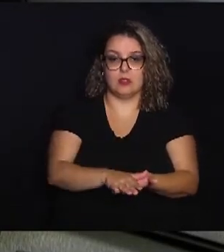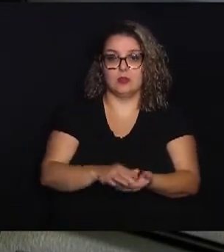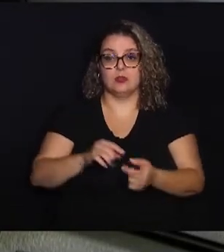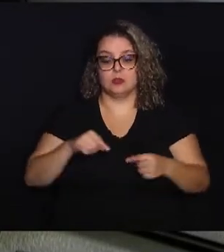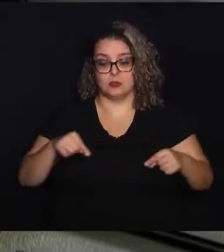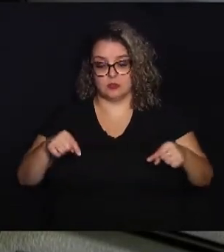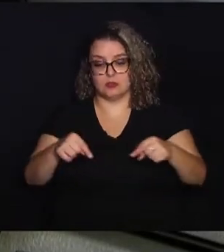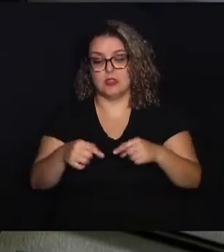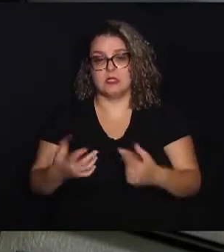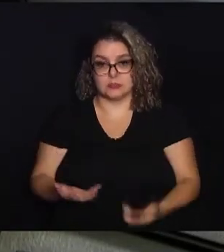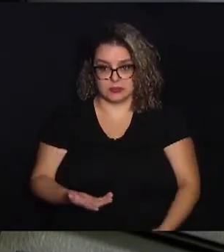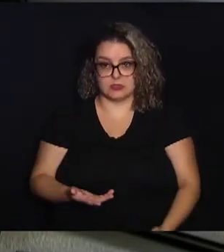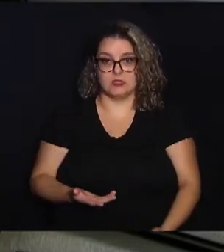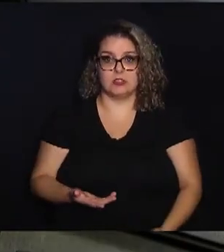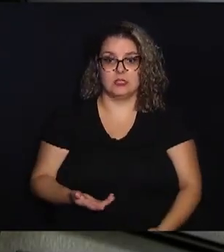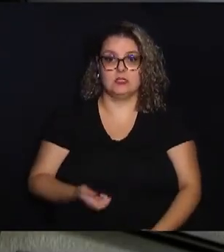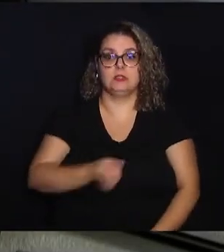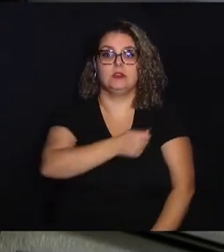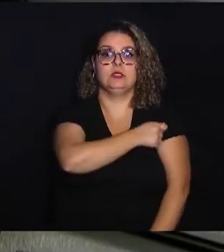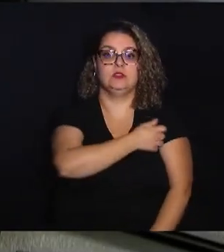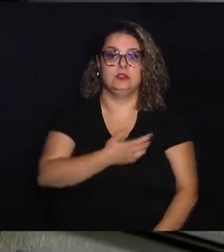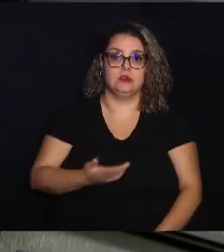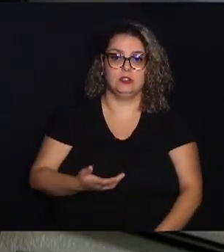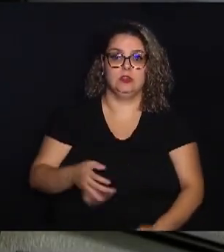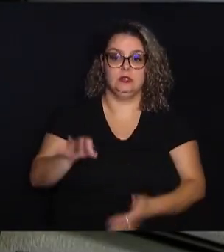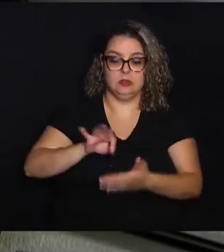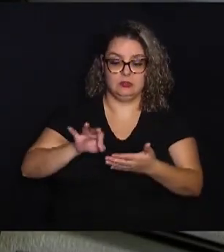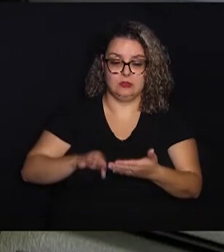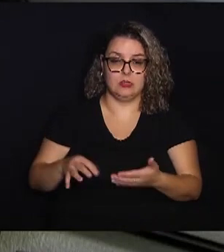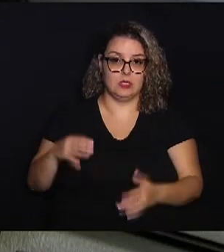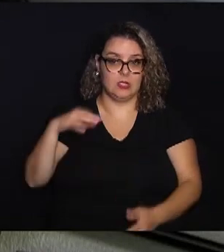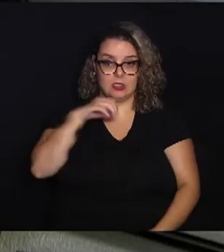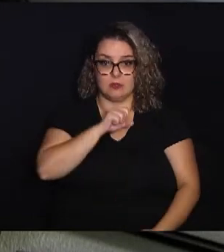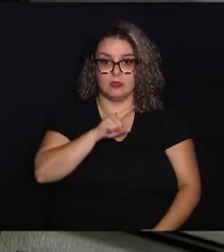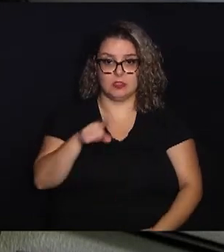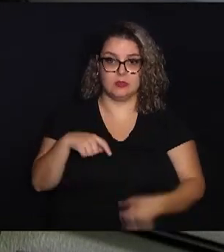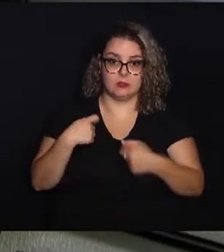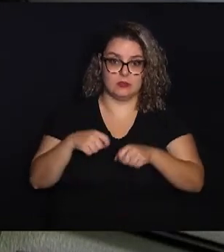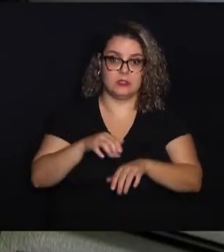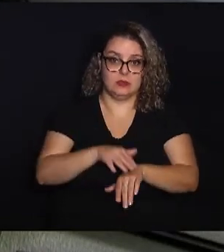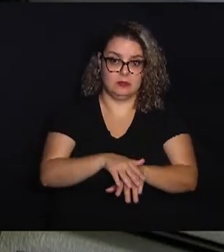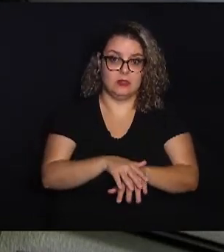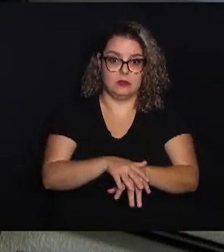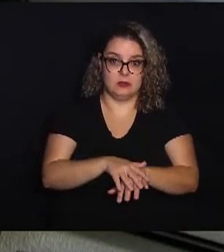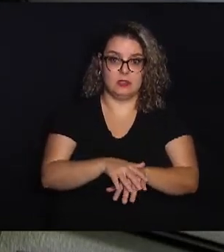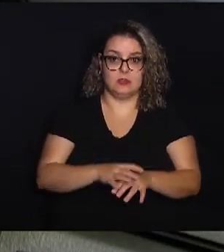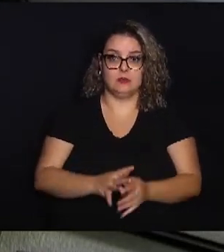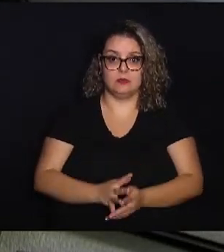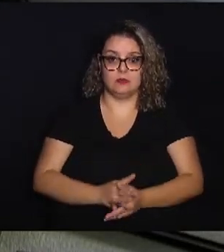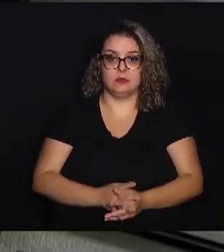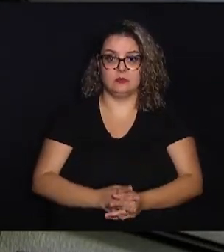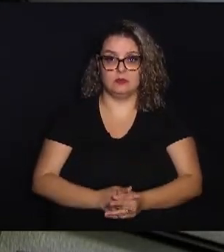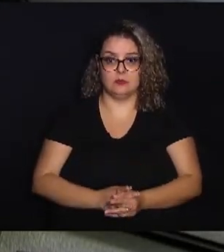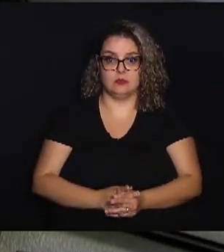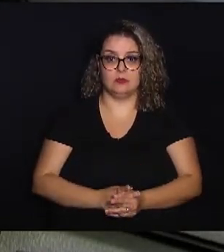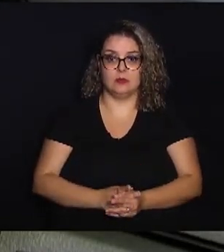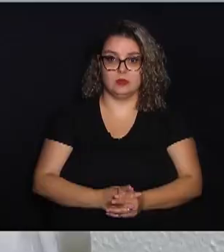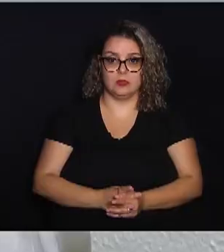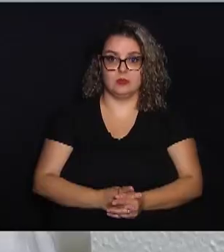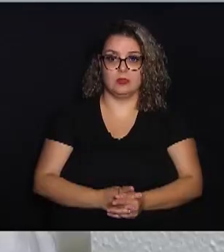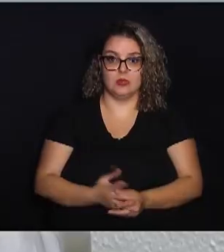aula, o professor consegue fazer a correção imediata e não precisa saber o braille, né? É bem